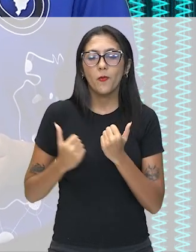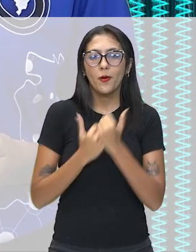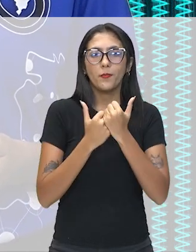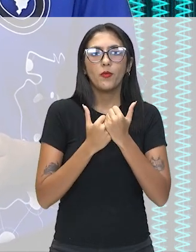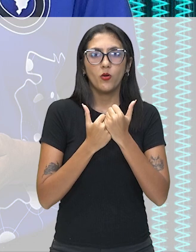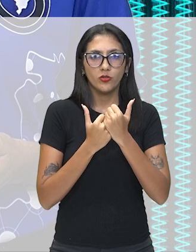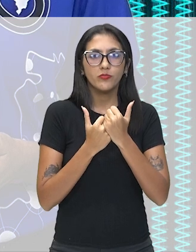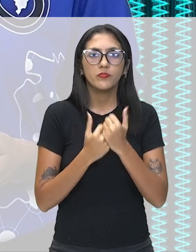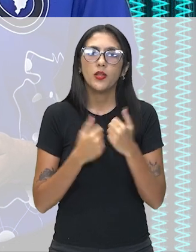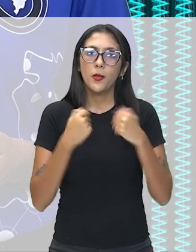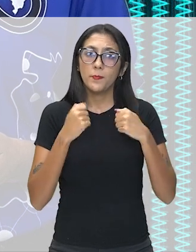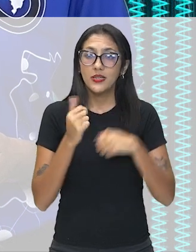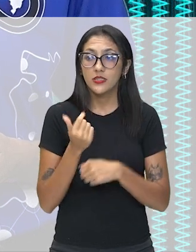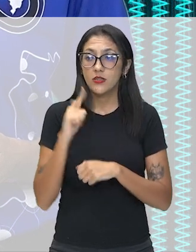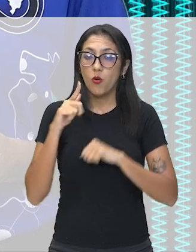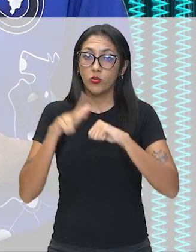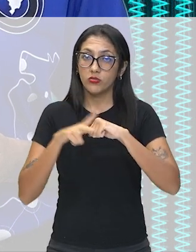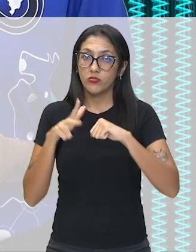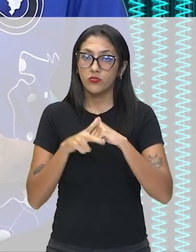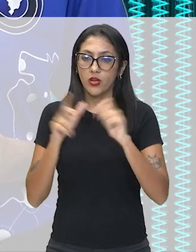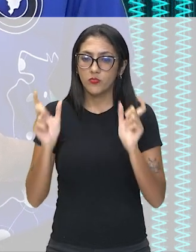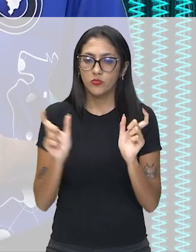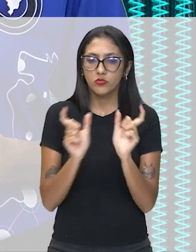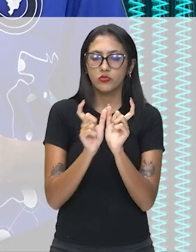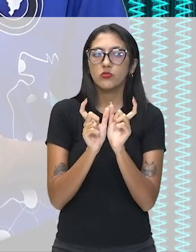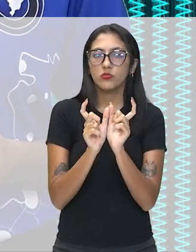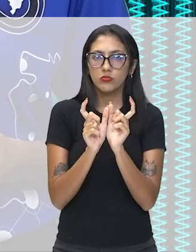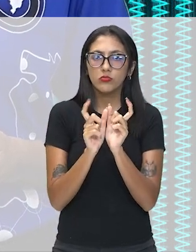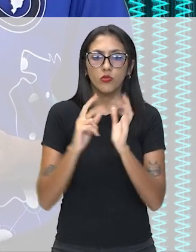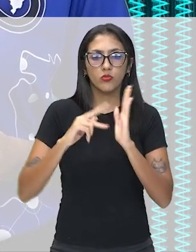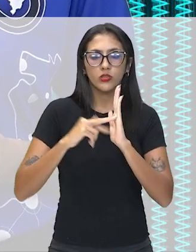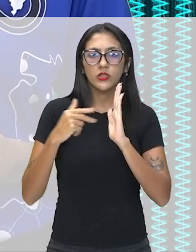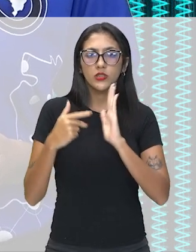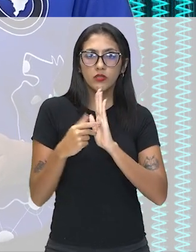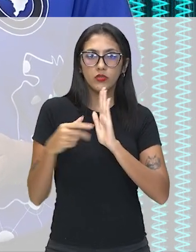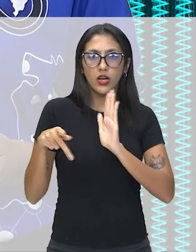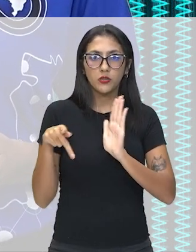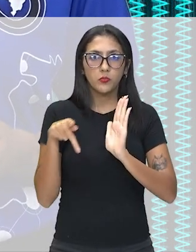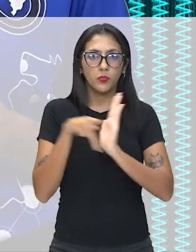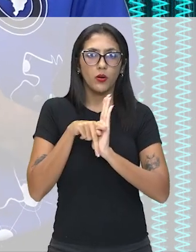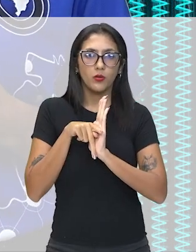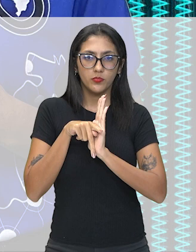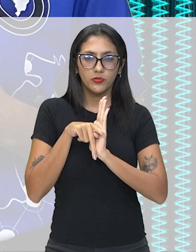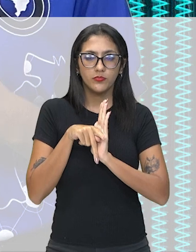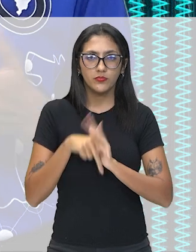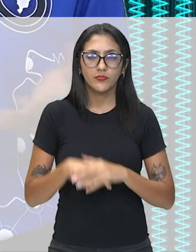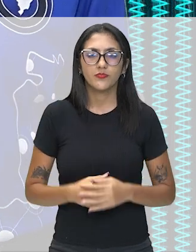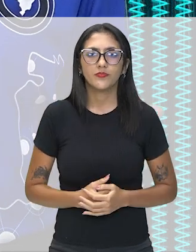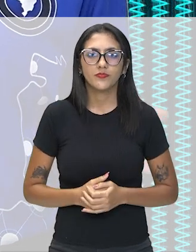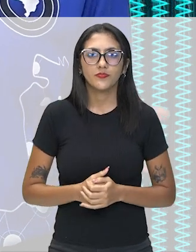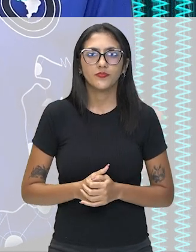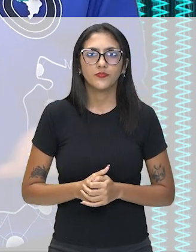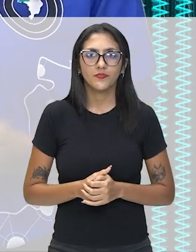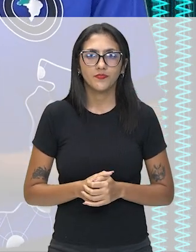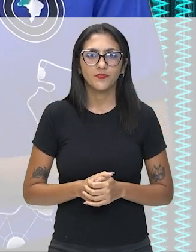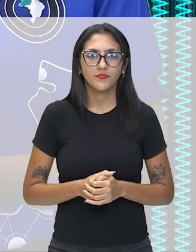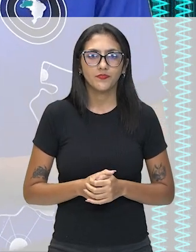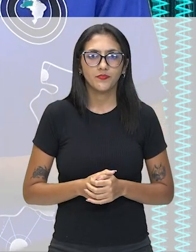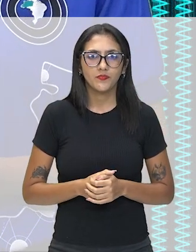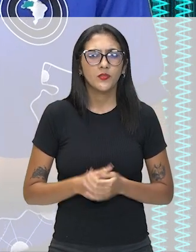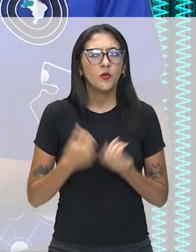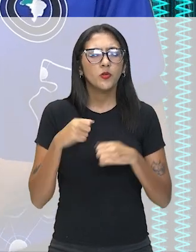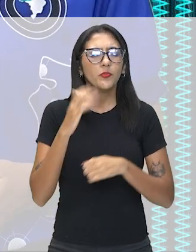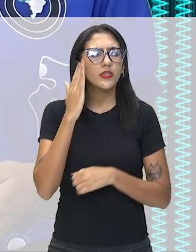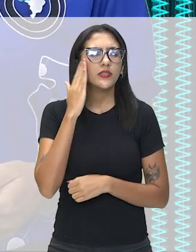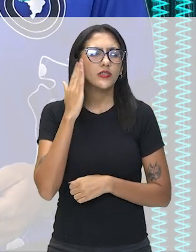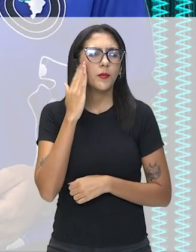sempre acompanhado por outro verbo com significado próprio e no infinitivo sem o to, ok? O que mais precisamos relembrar